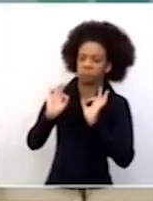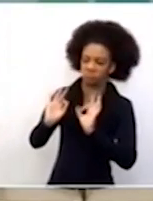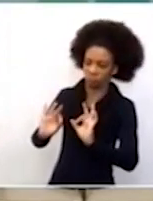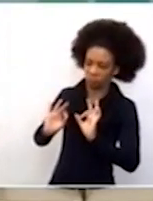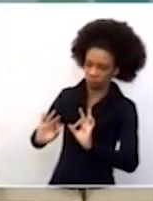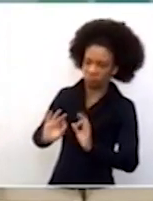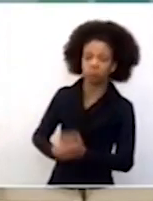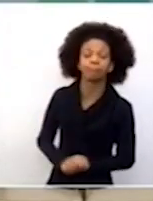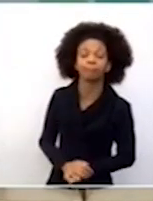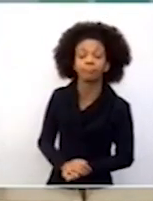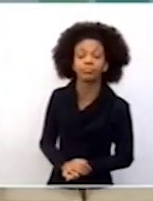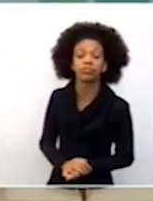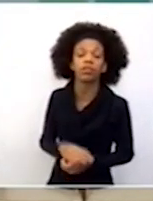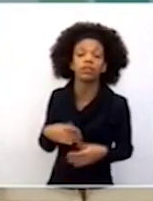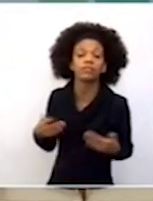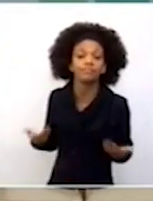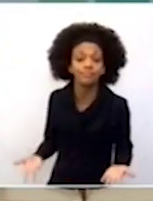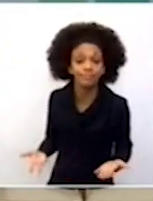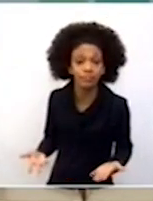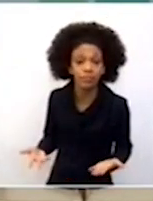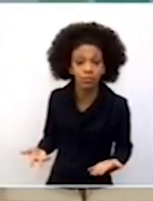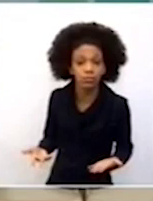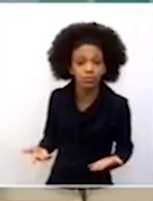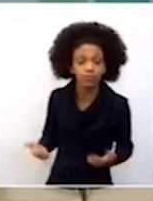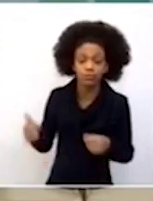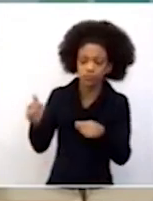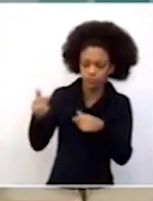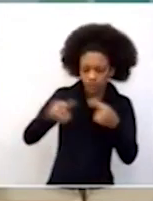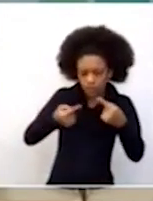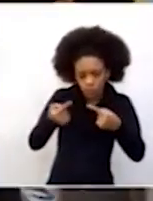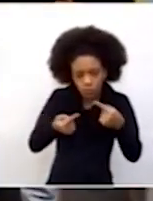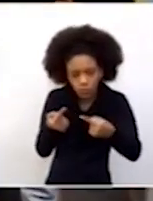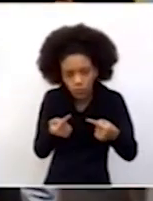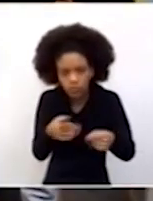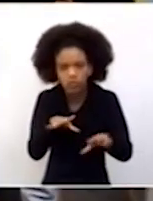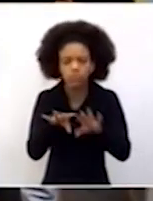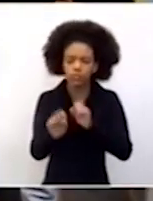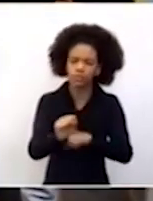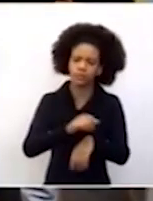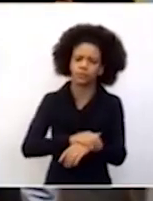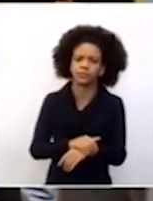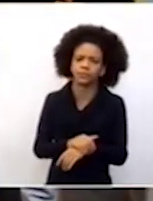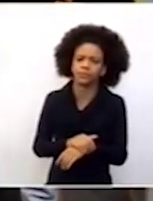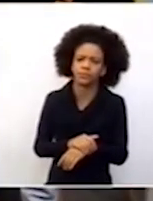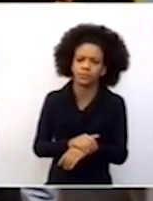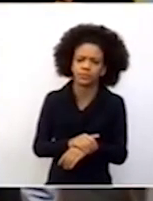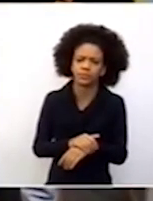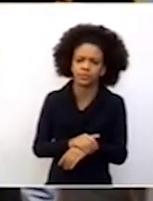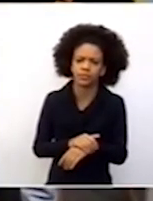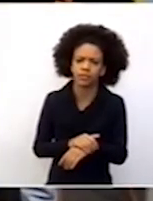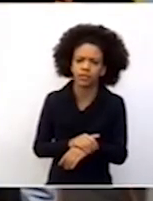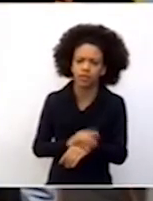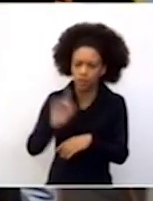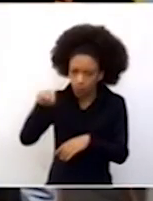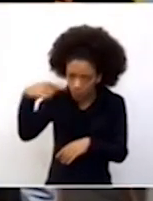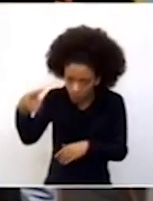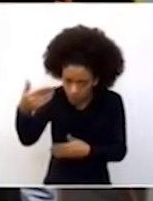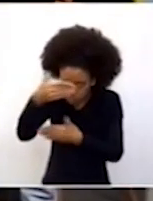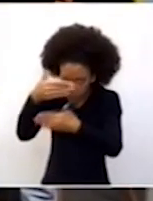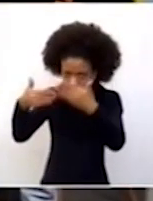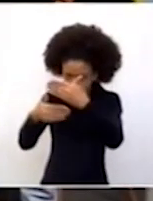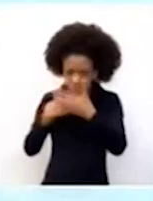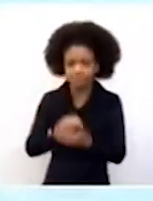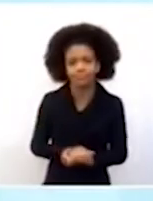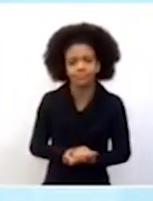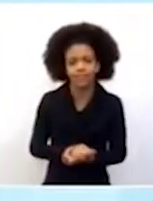então. Então, diante dessa discussão aqui nessa TPC, né, no próximo slide, né,